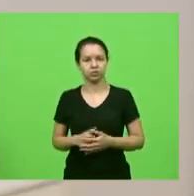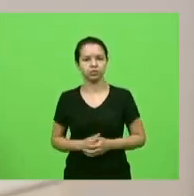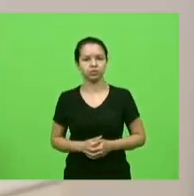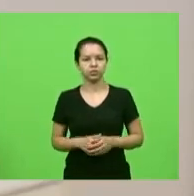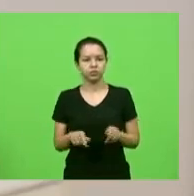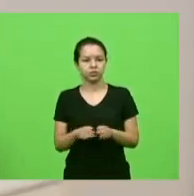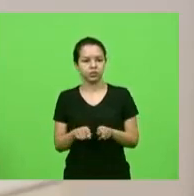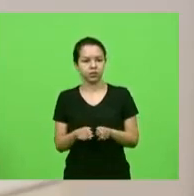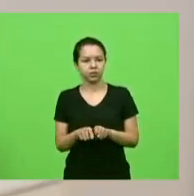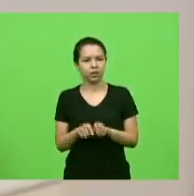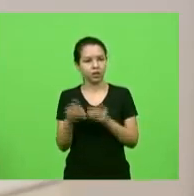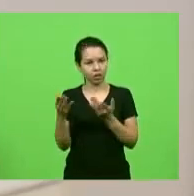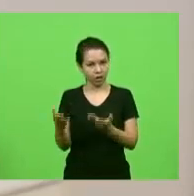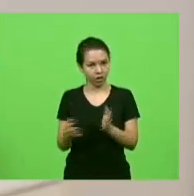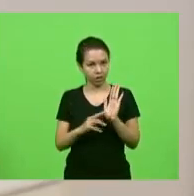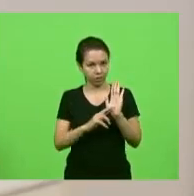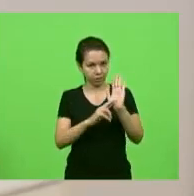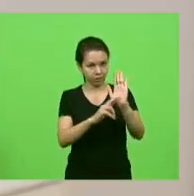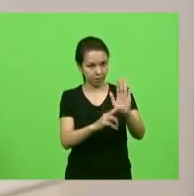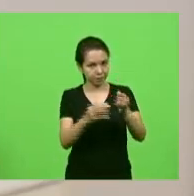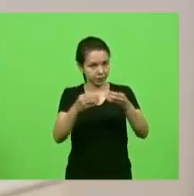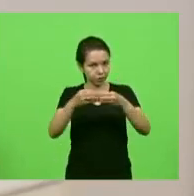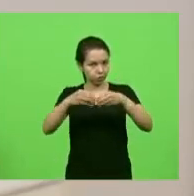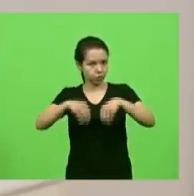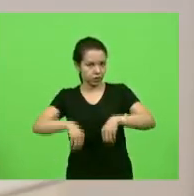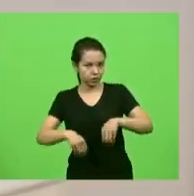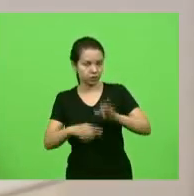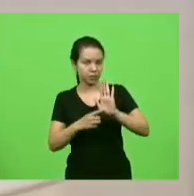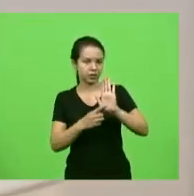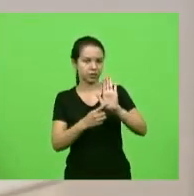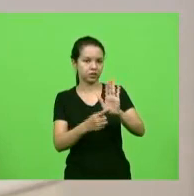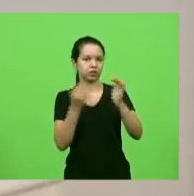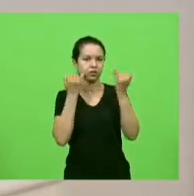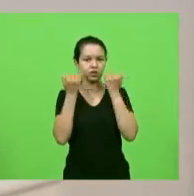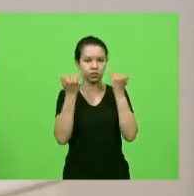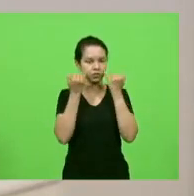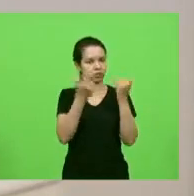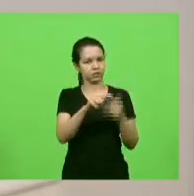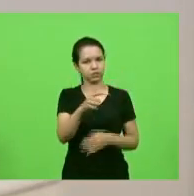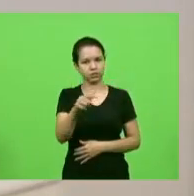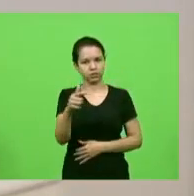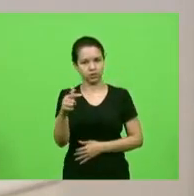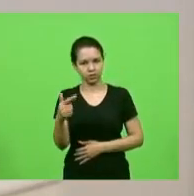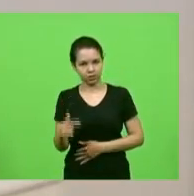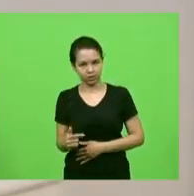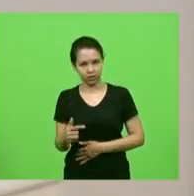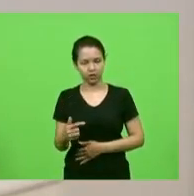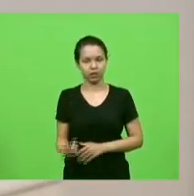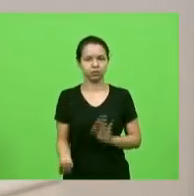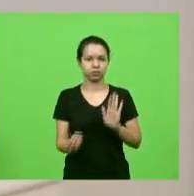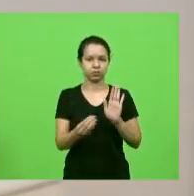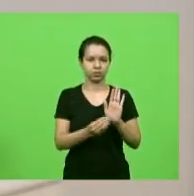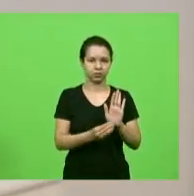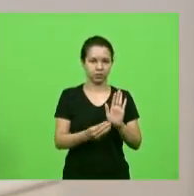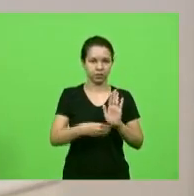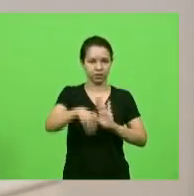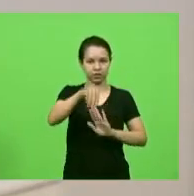representado não teve prejuízo na apresentação de suas informações constantes às páginas